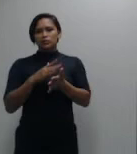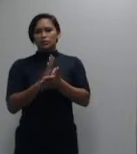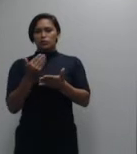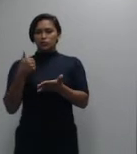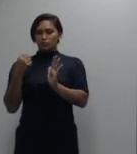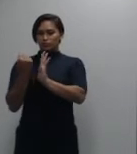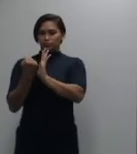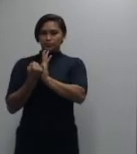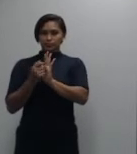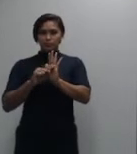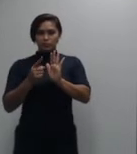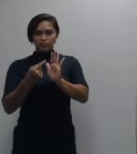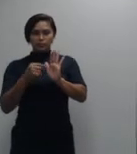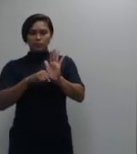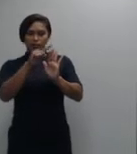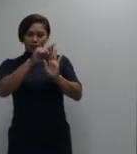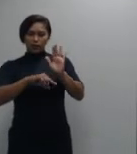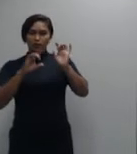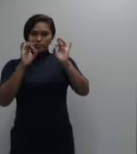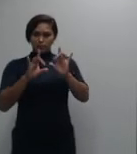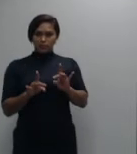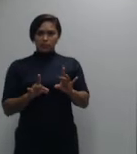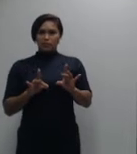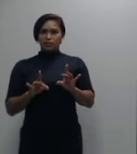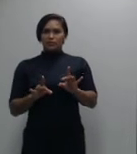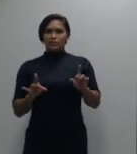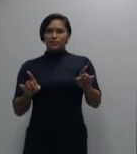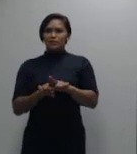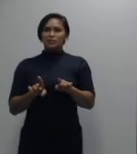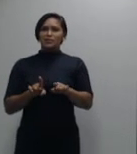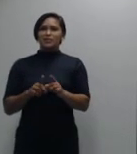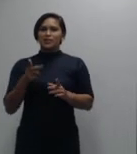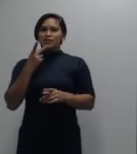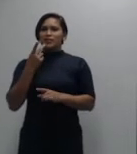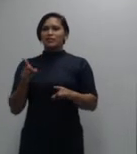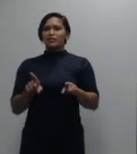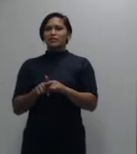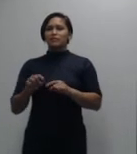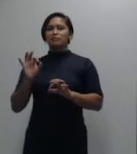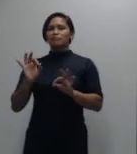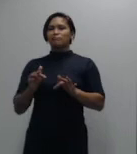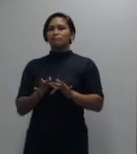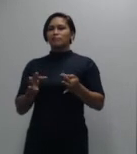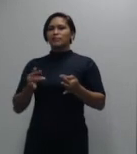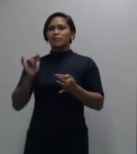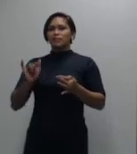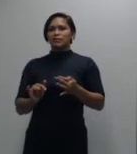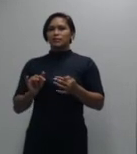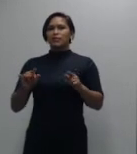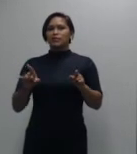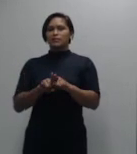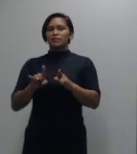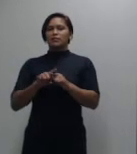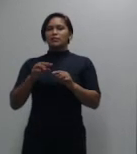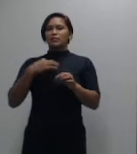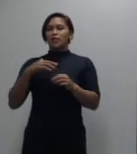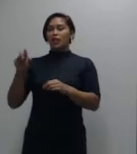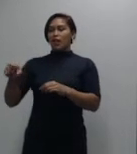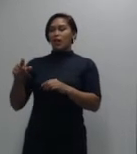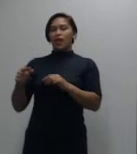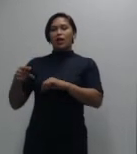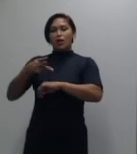o pleito especificamente É objetivo de simplesmente um lugar uma decisão estrangeira